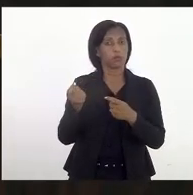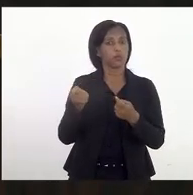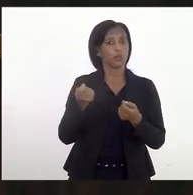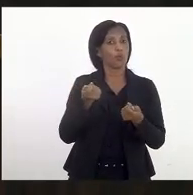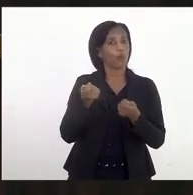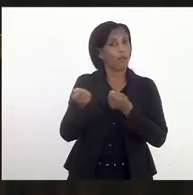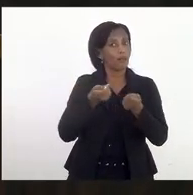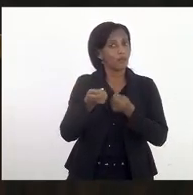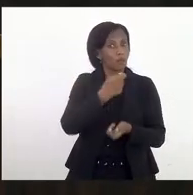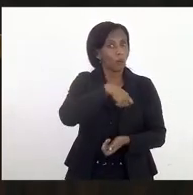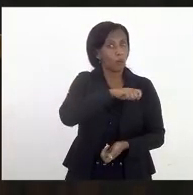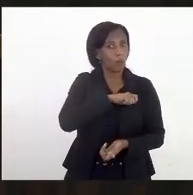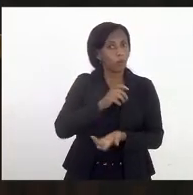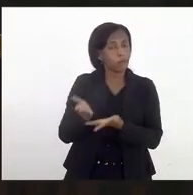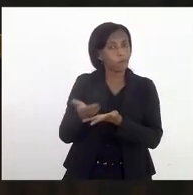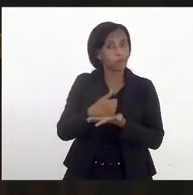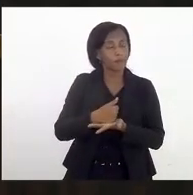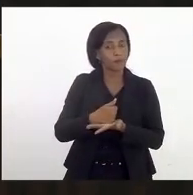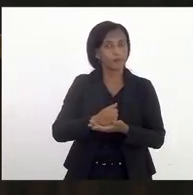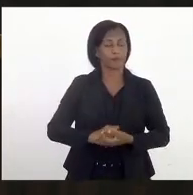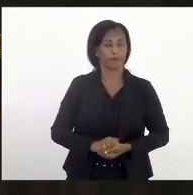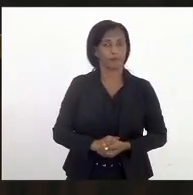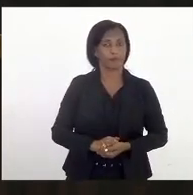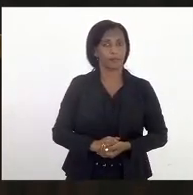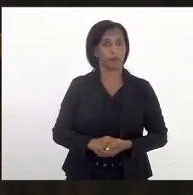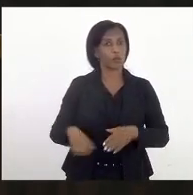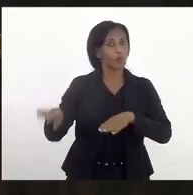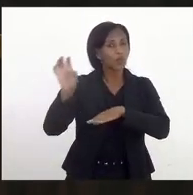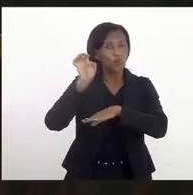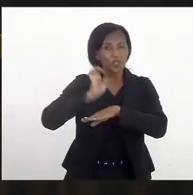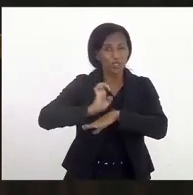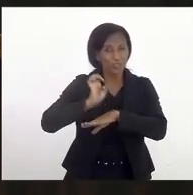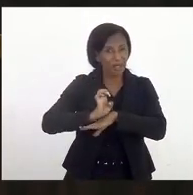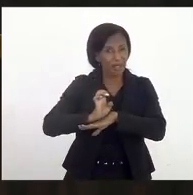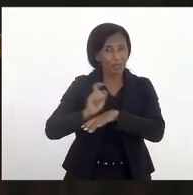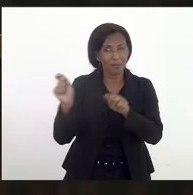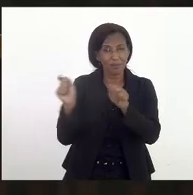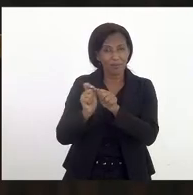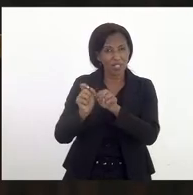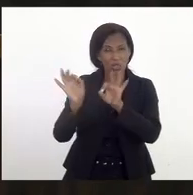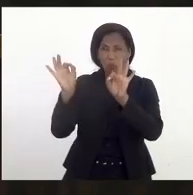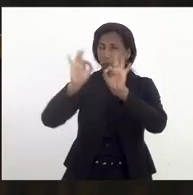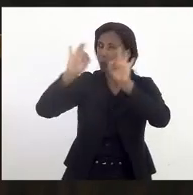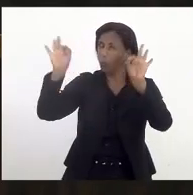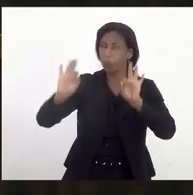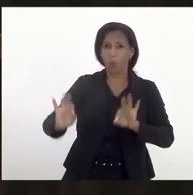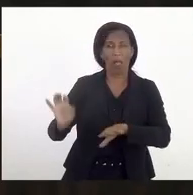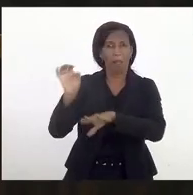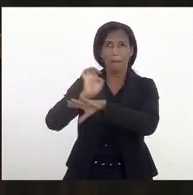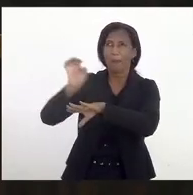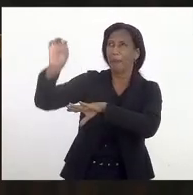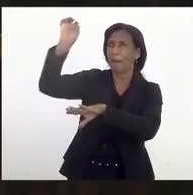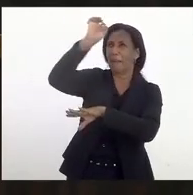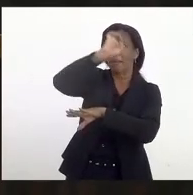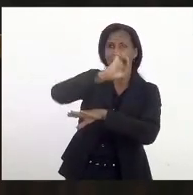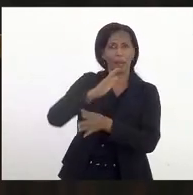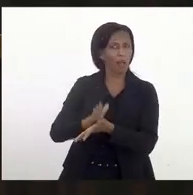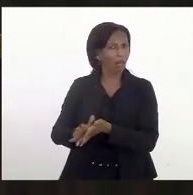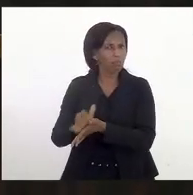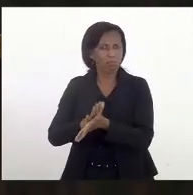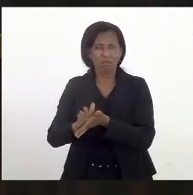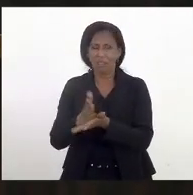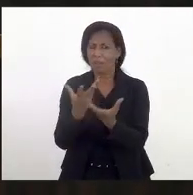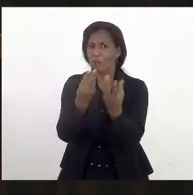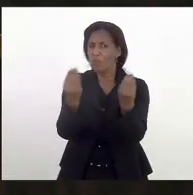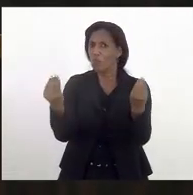recuperação É mas o que o Estado do Rio de Janeiro fez nenhum outro estado fez e tem